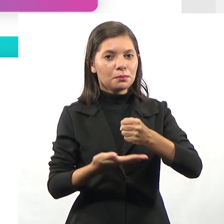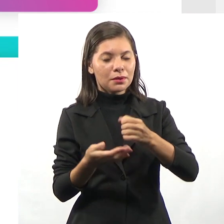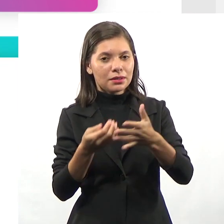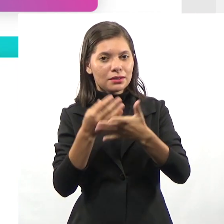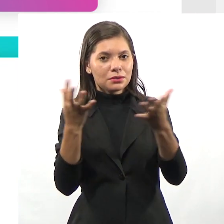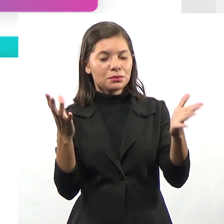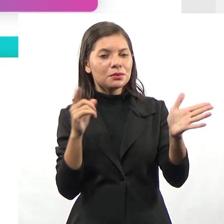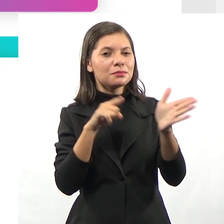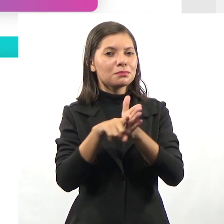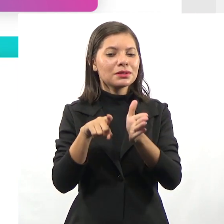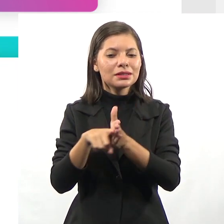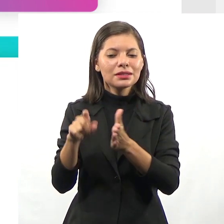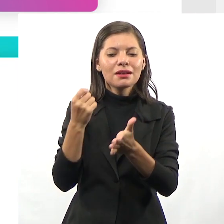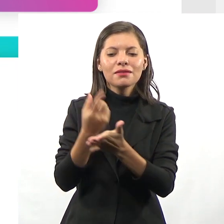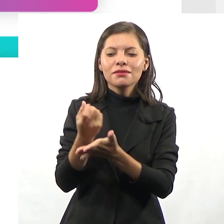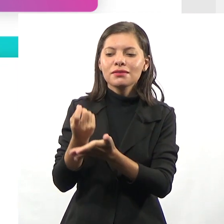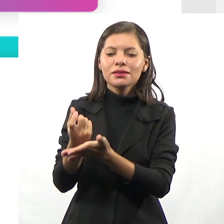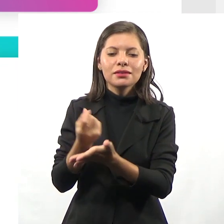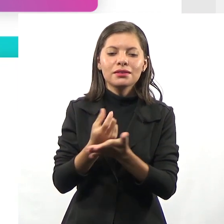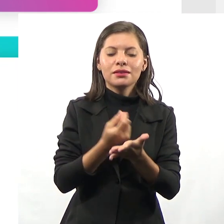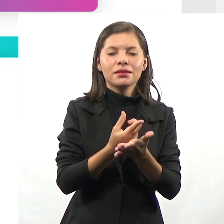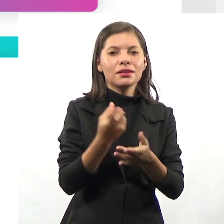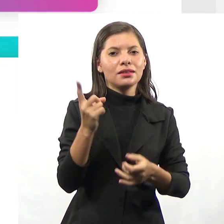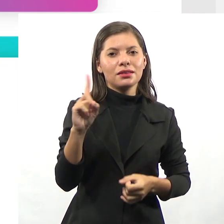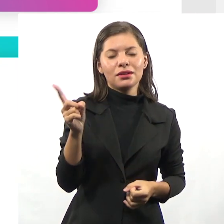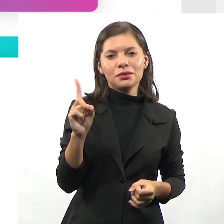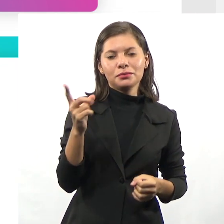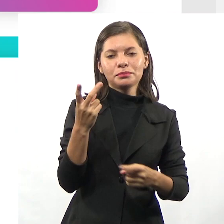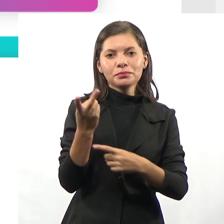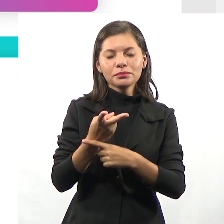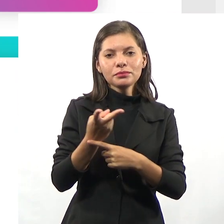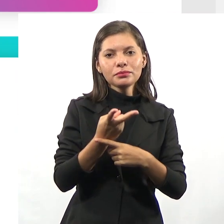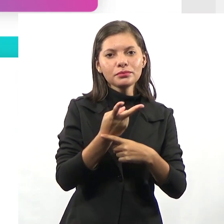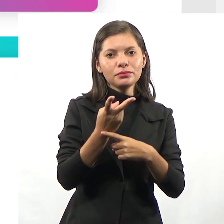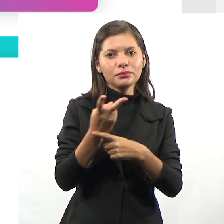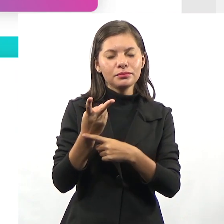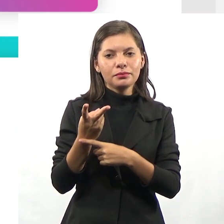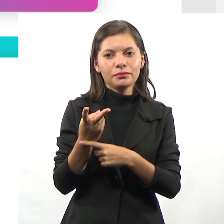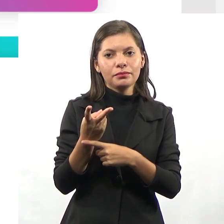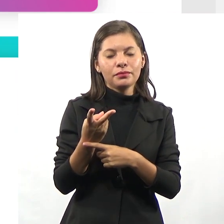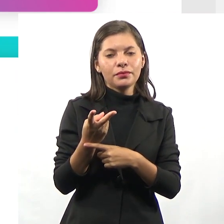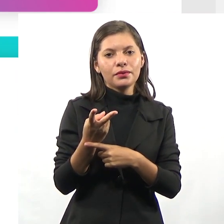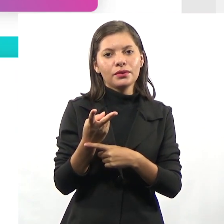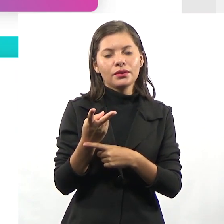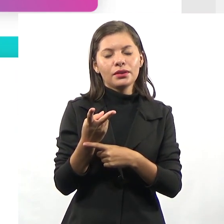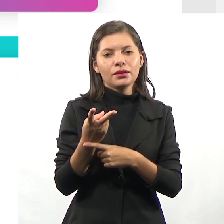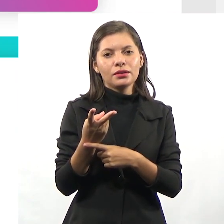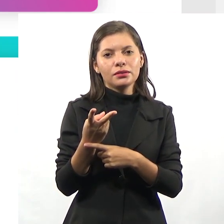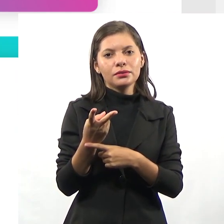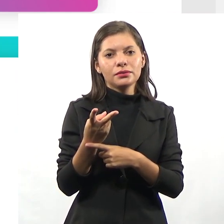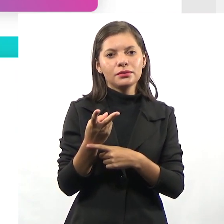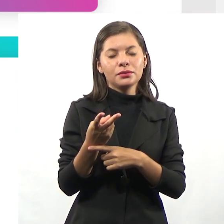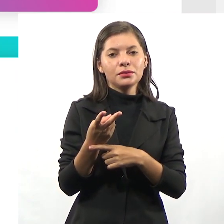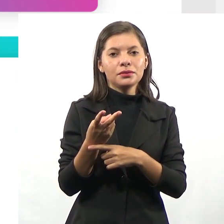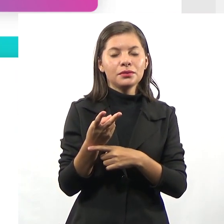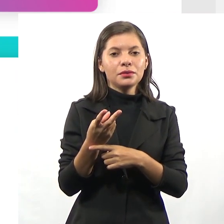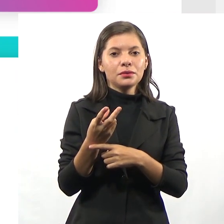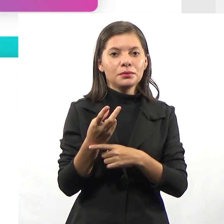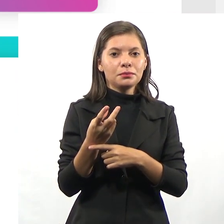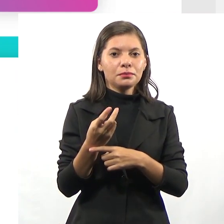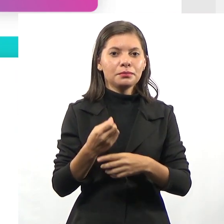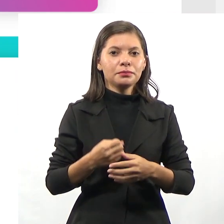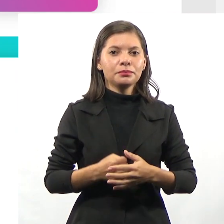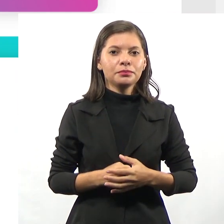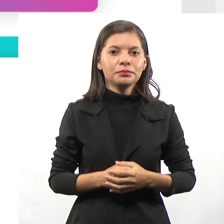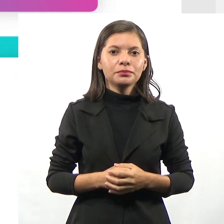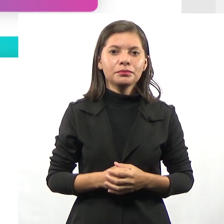com base nas suas pesquisas. Ele não vai vender o que você está buscando para que uma empresa de mídia